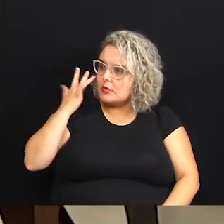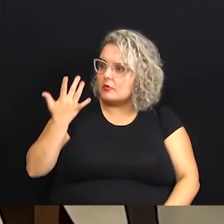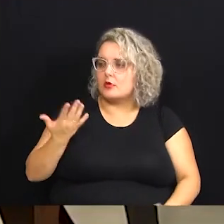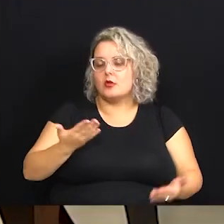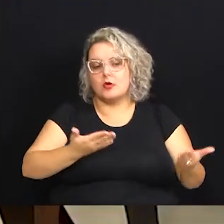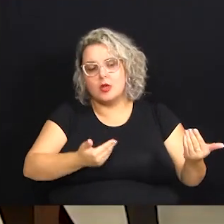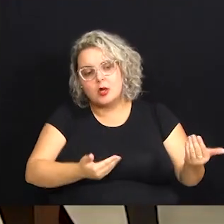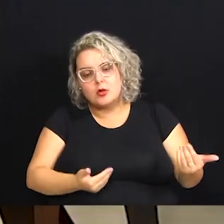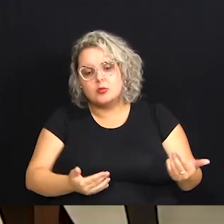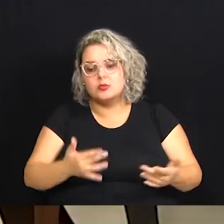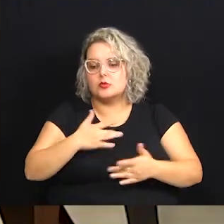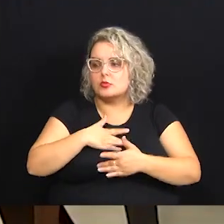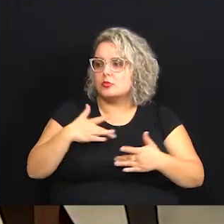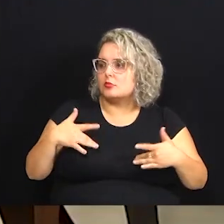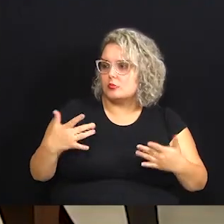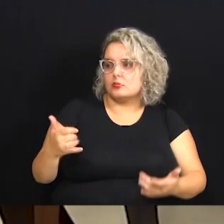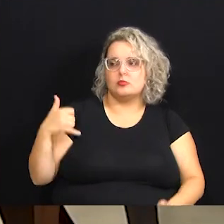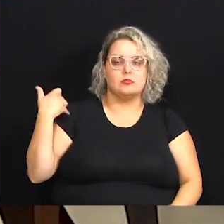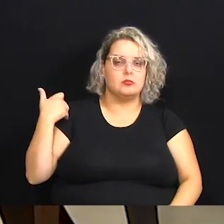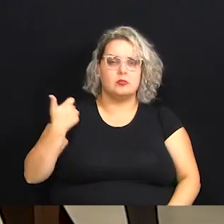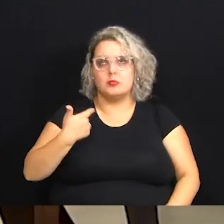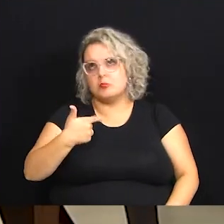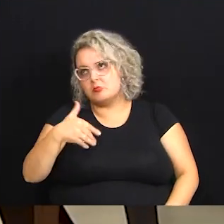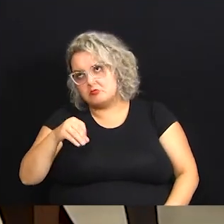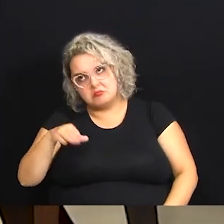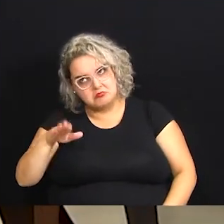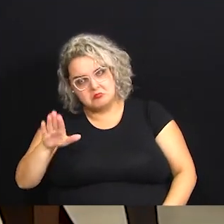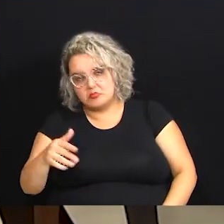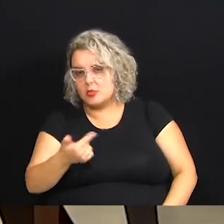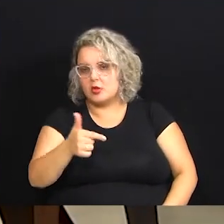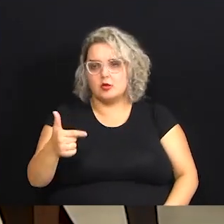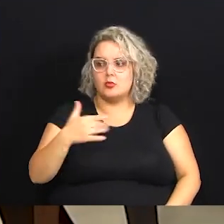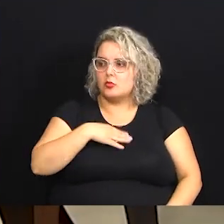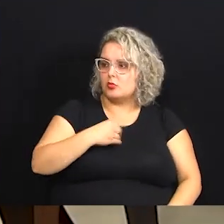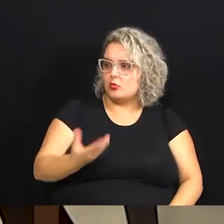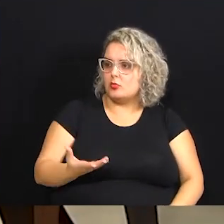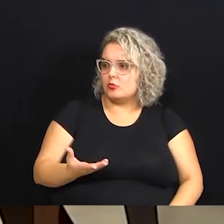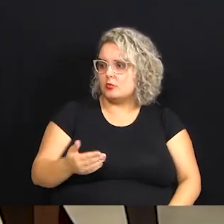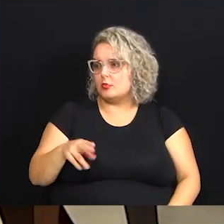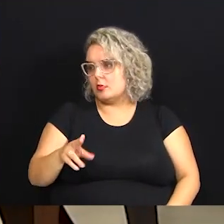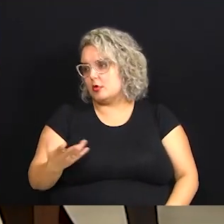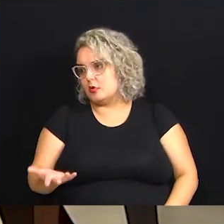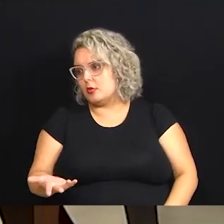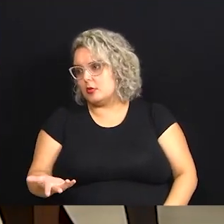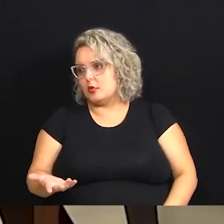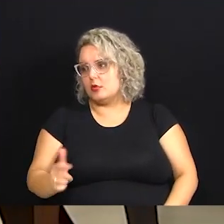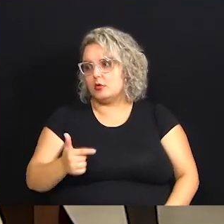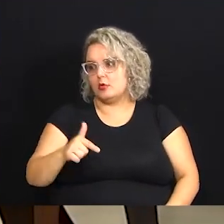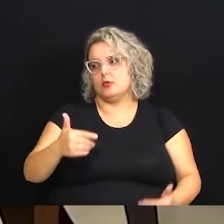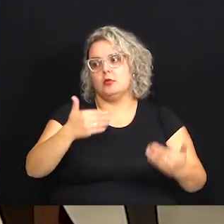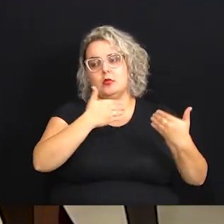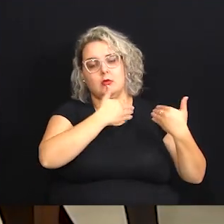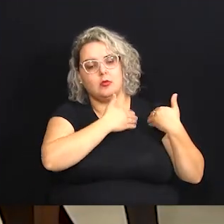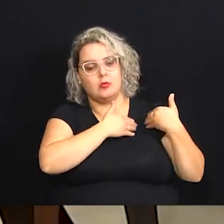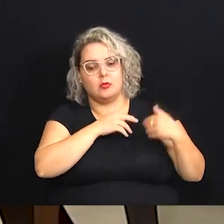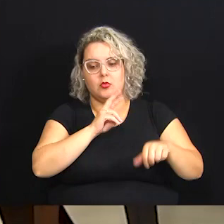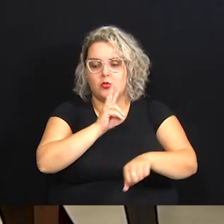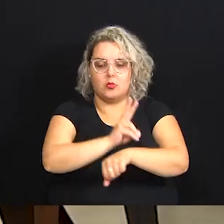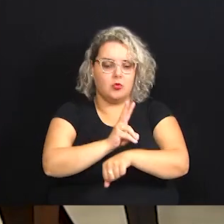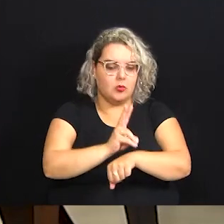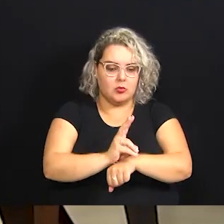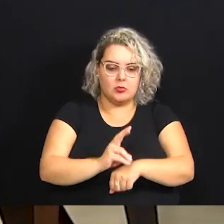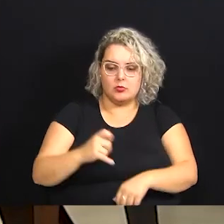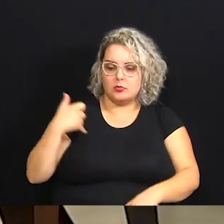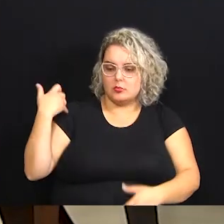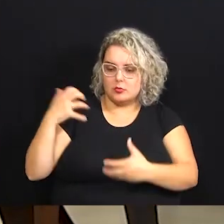um jovem saudável, 20 e poucos anos, que não tem filhos, ou talvez não tenha responsabilidade de cuidar de uma